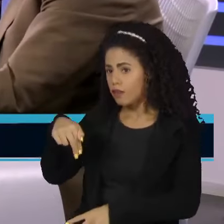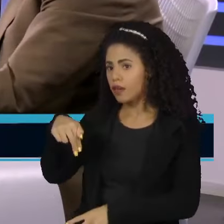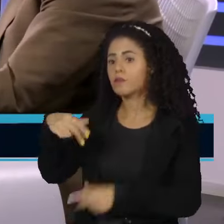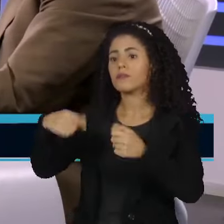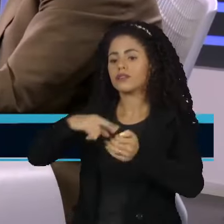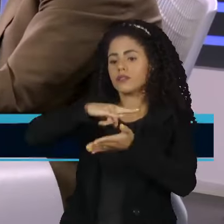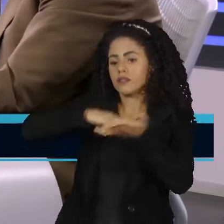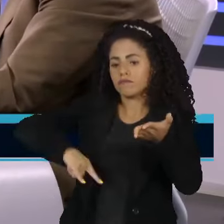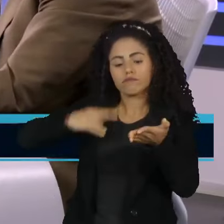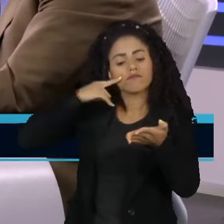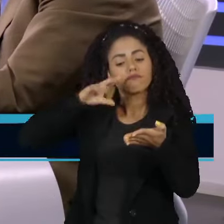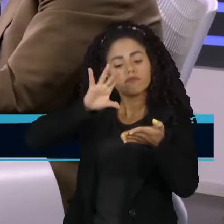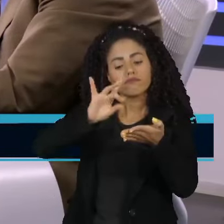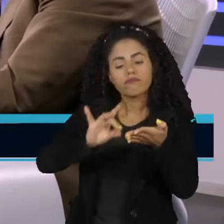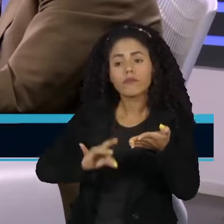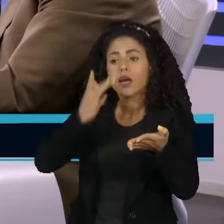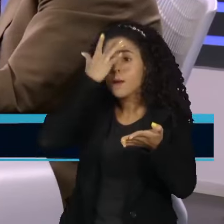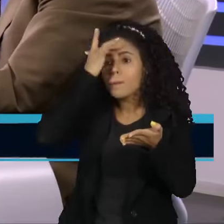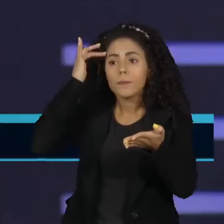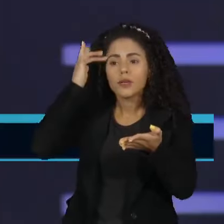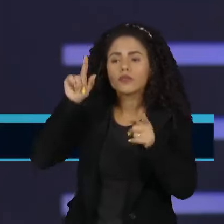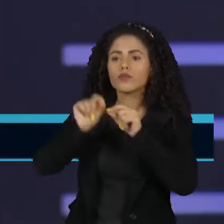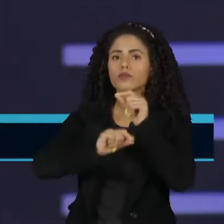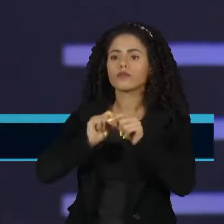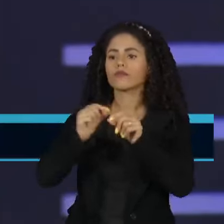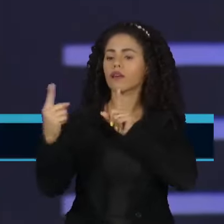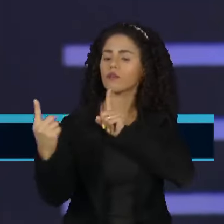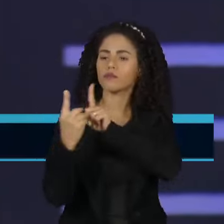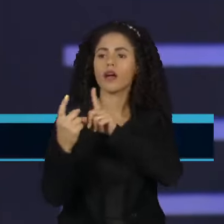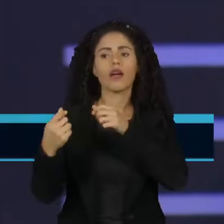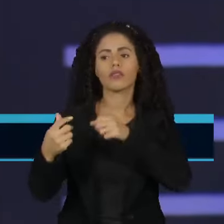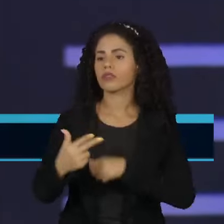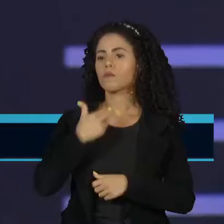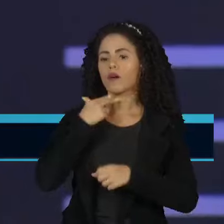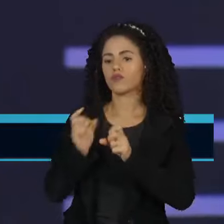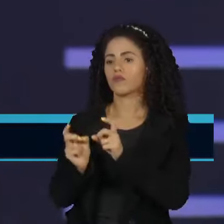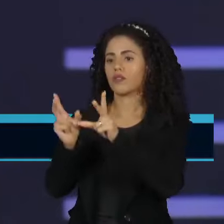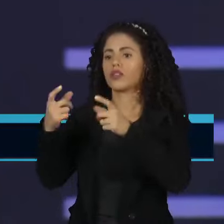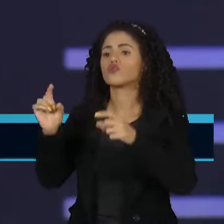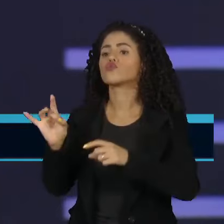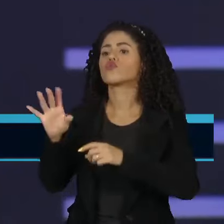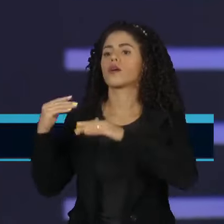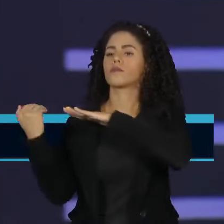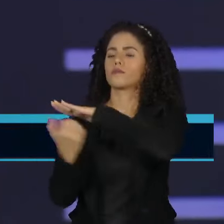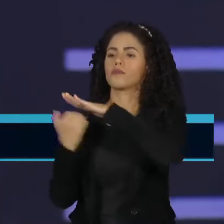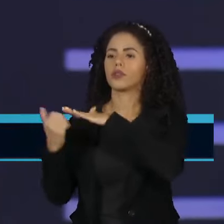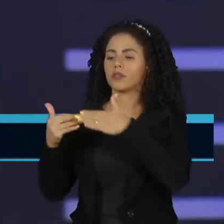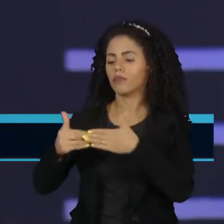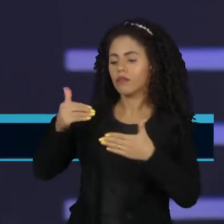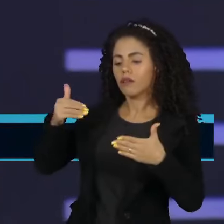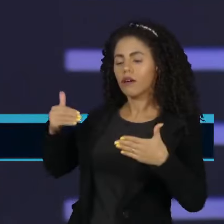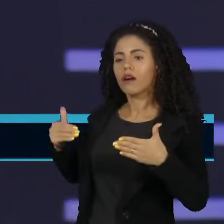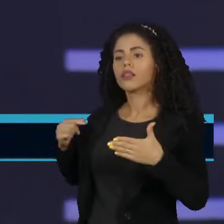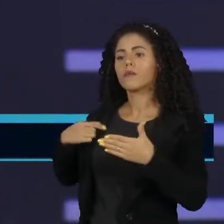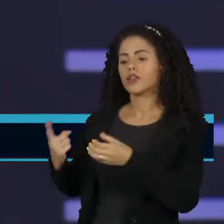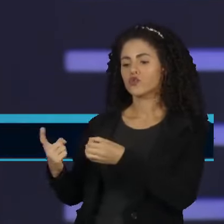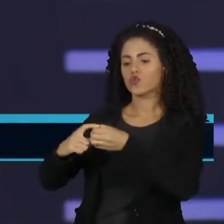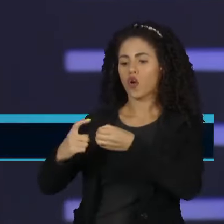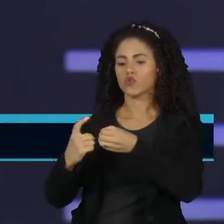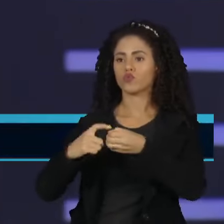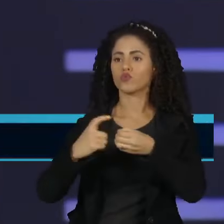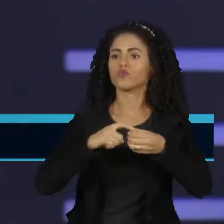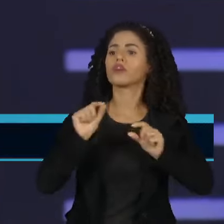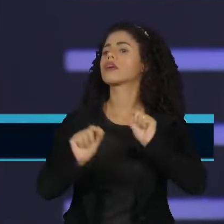matéria, proibir pessoas físicas de lidarem com a venda de ouro e sempre checar os antecedentes de sócios dessas